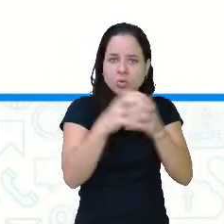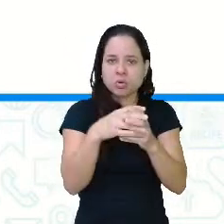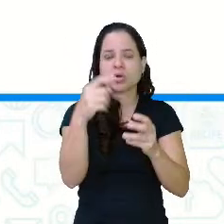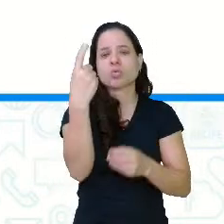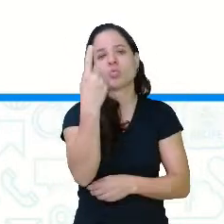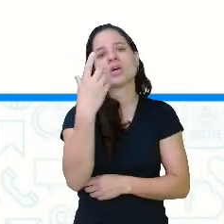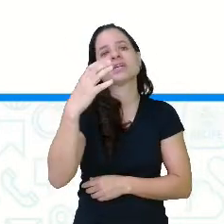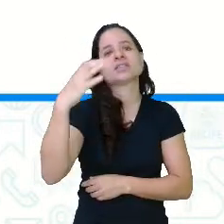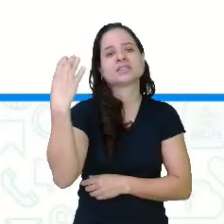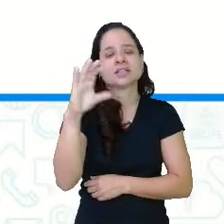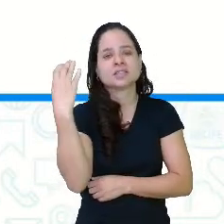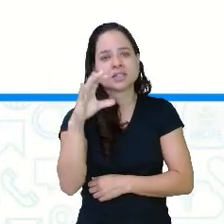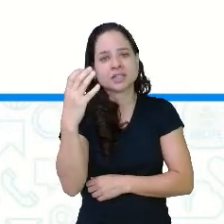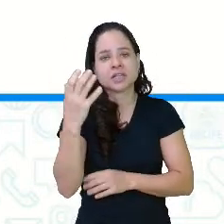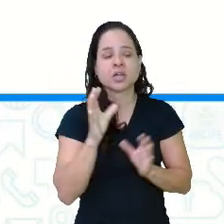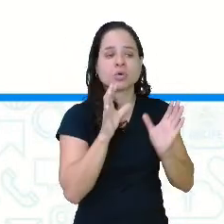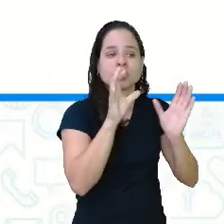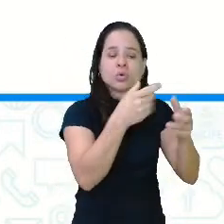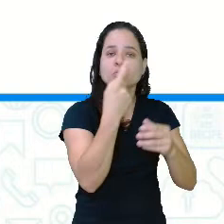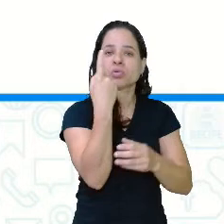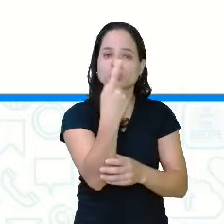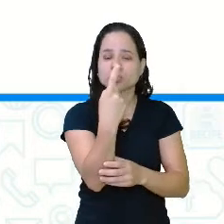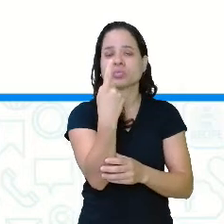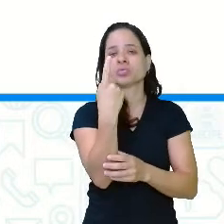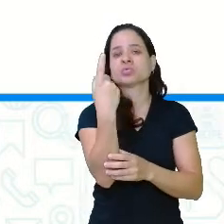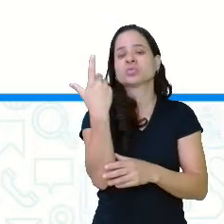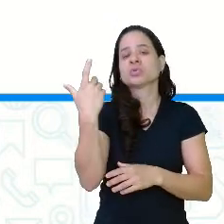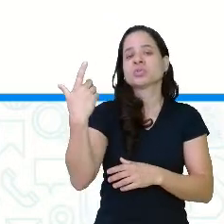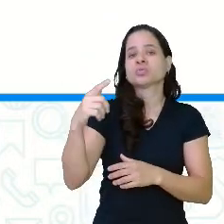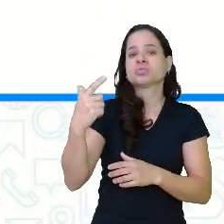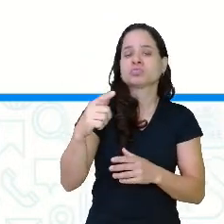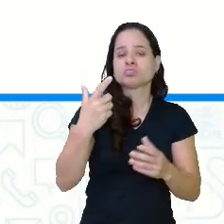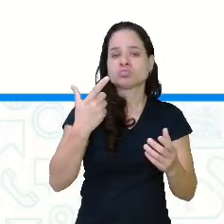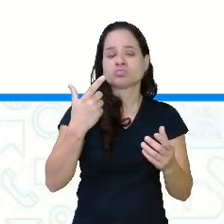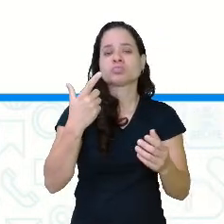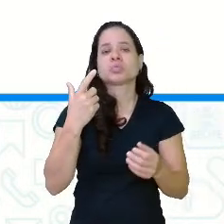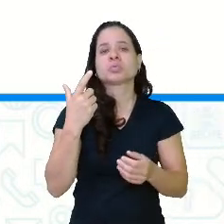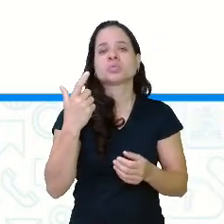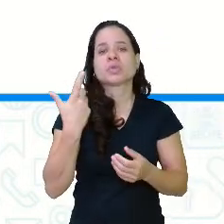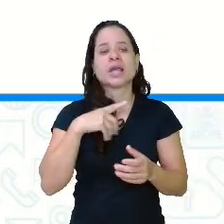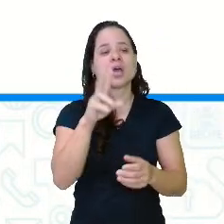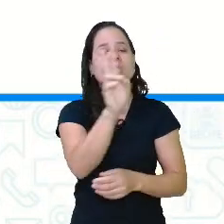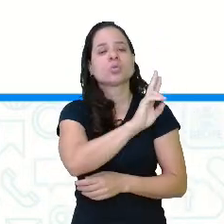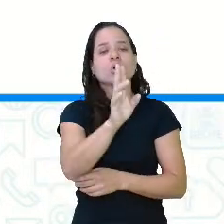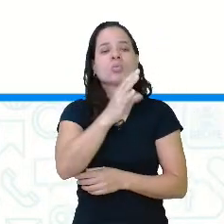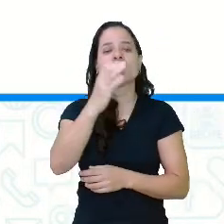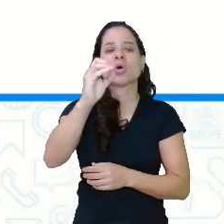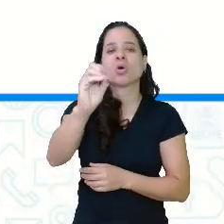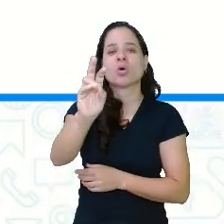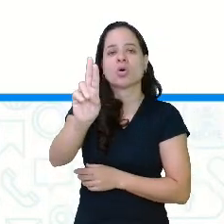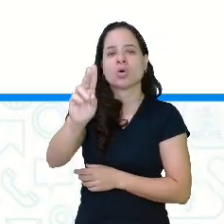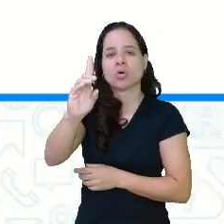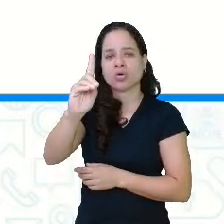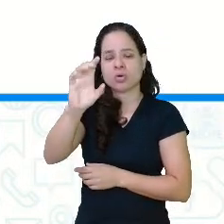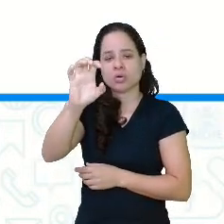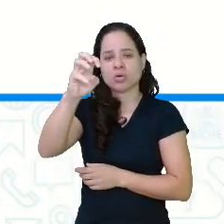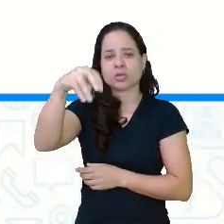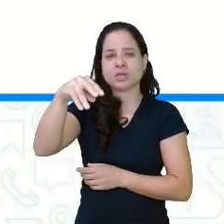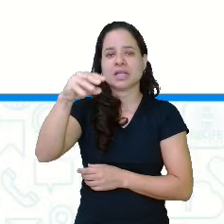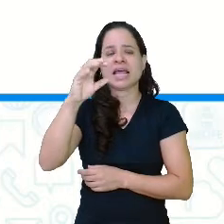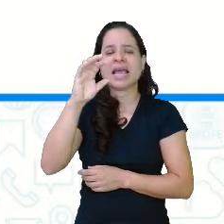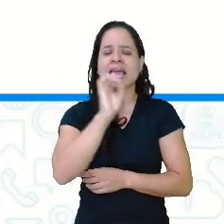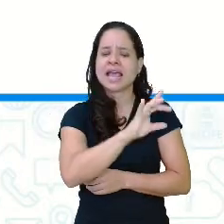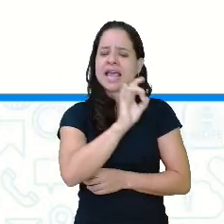Os grupos de 1, 10, 100 elementos são chamados de ordens. E cada